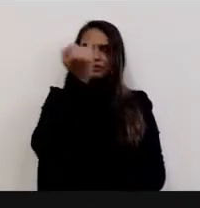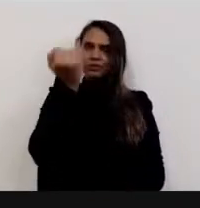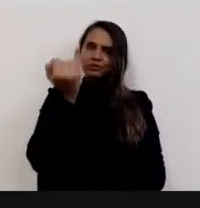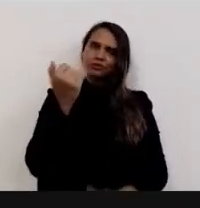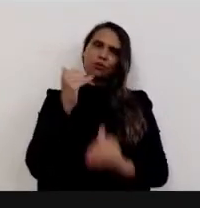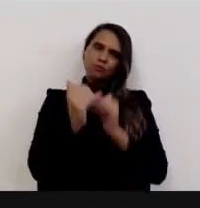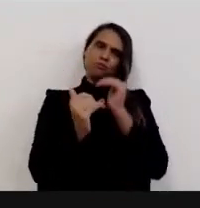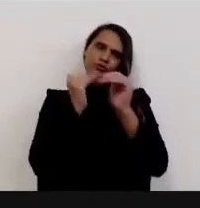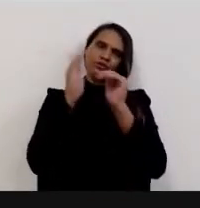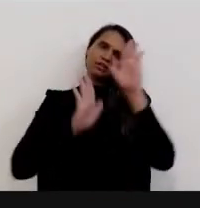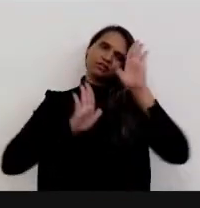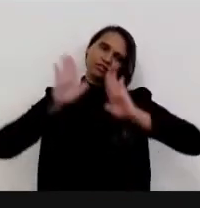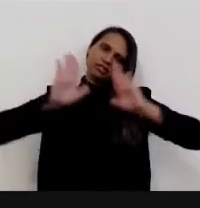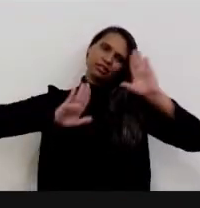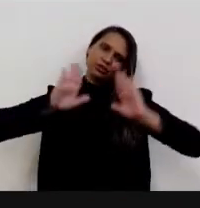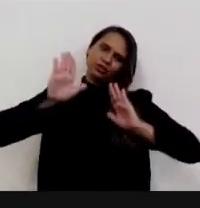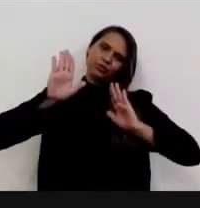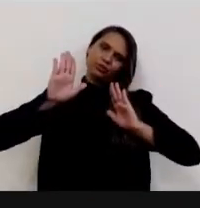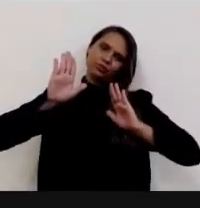para o processo licitatório,